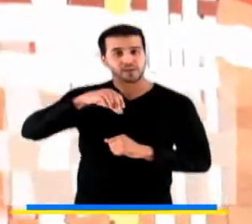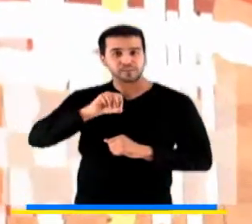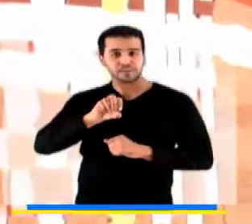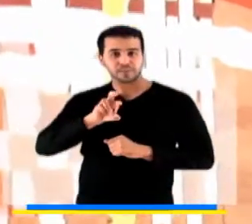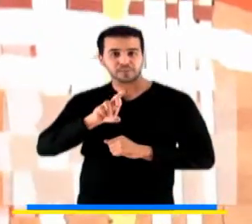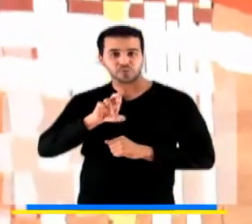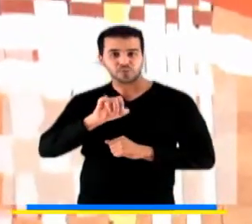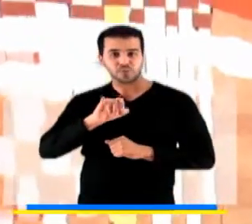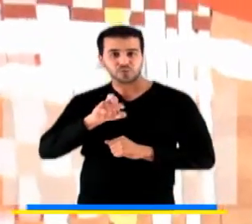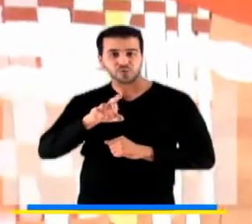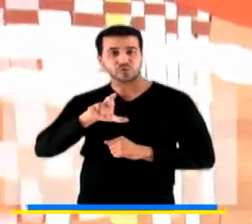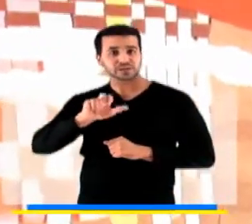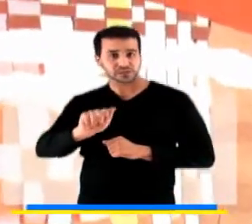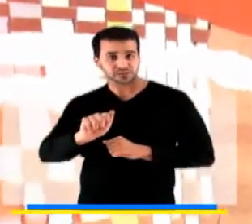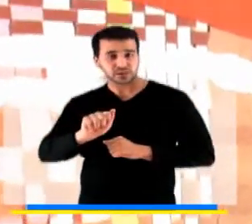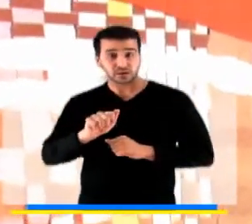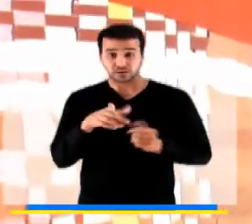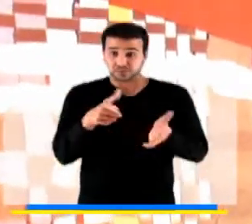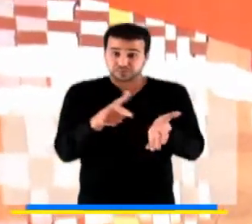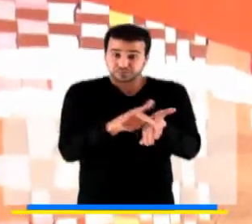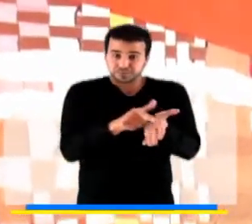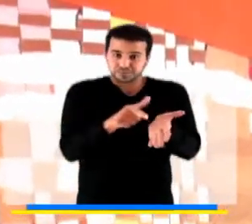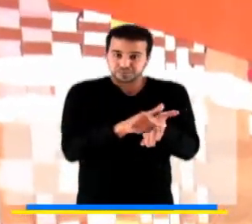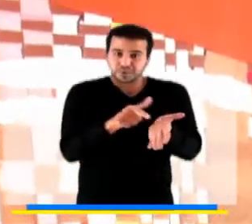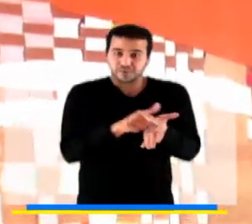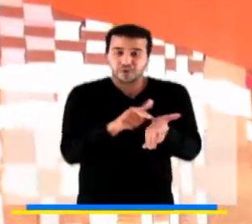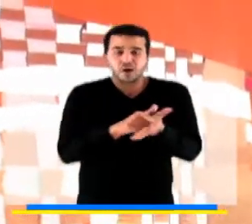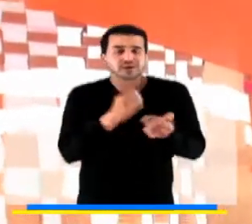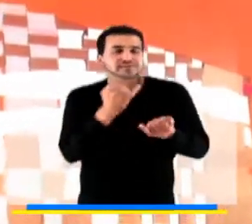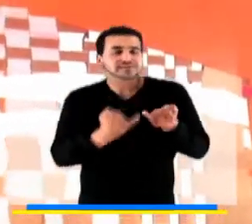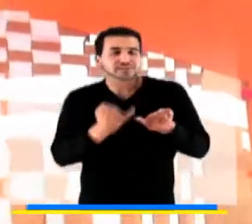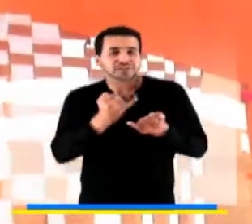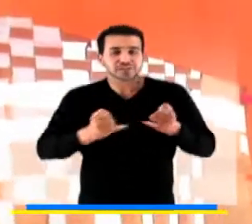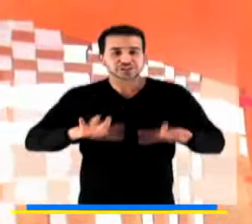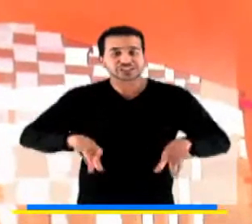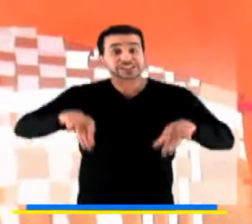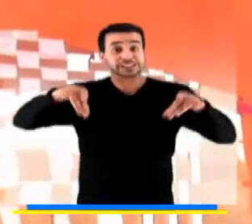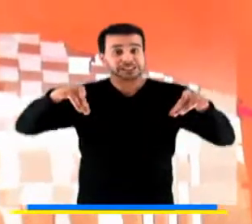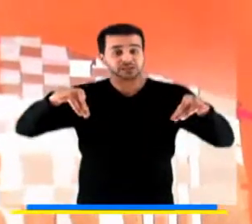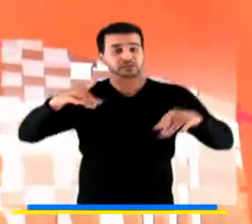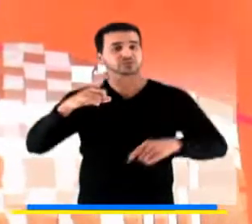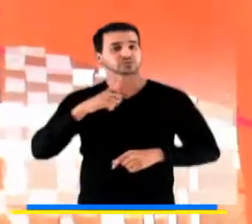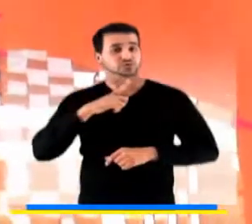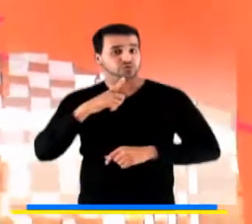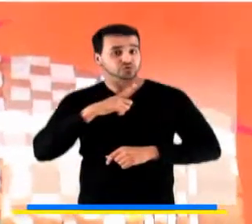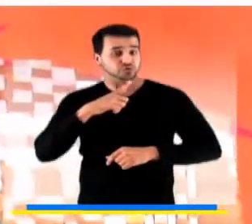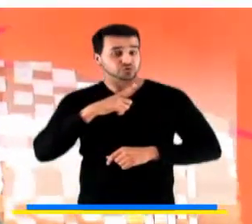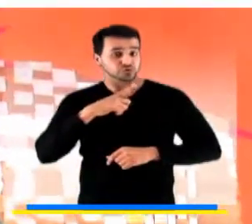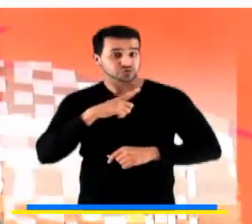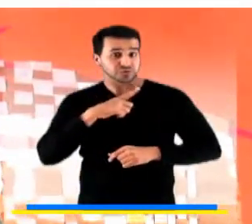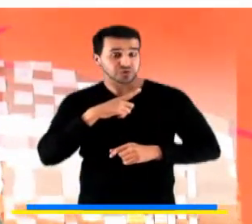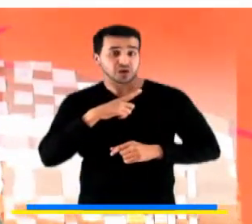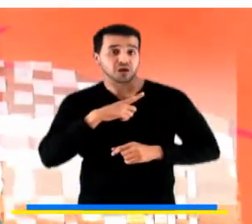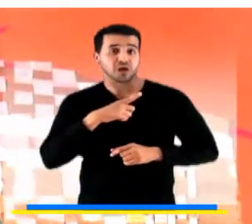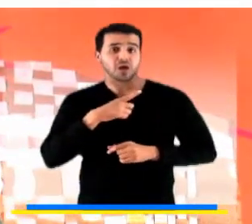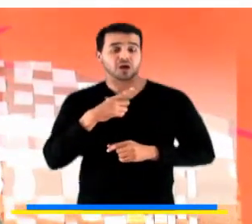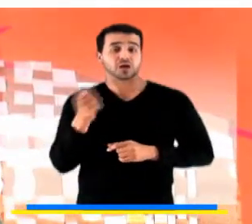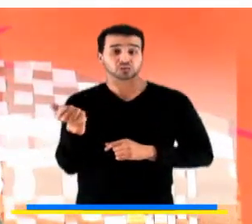O resultado obtido, o papel, era semelhante à seda e tinha sobre ela a vantagem de